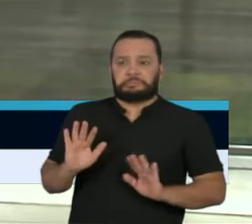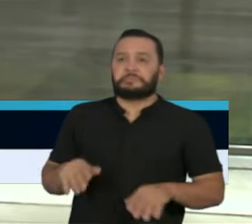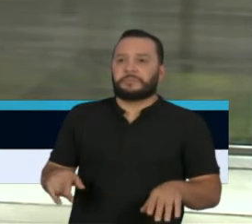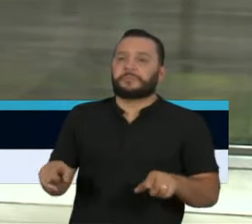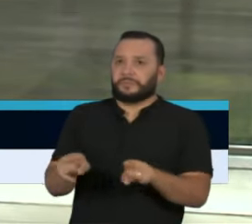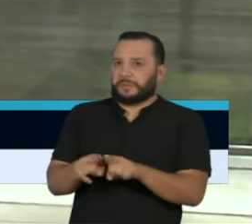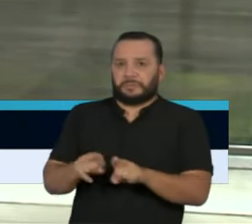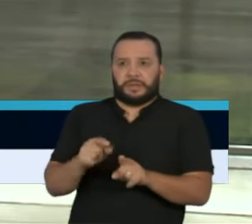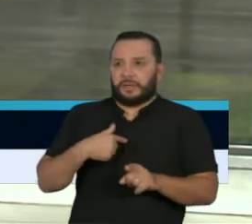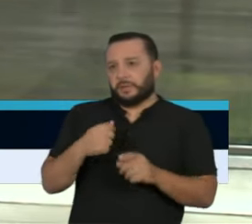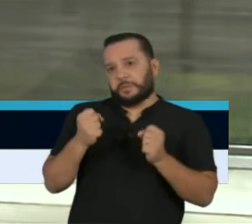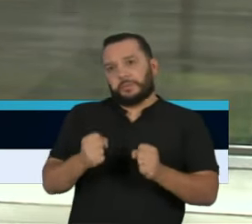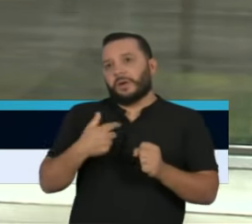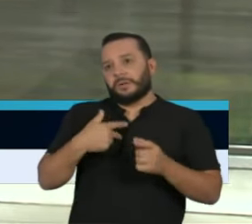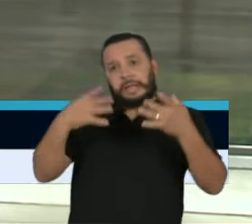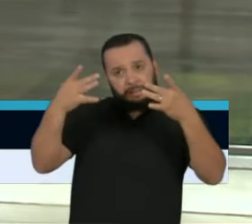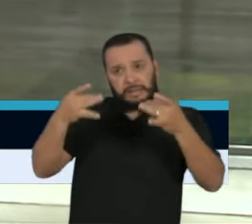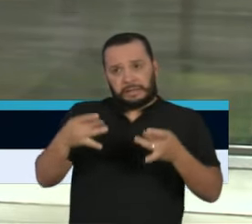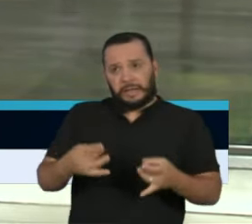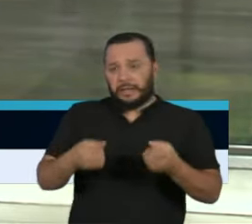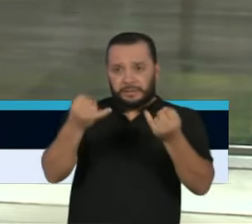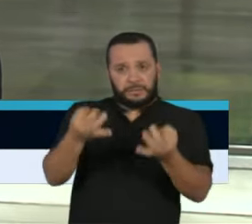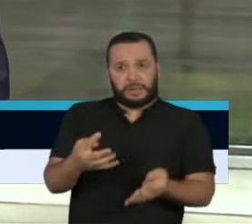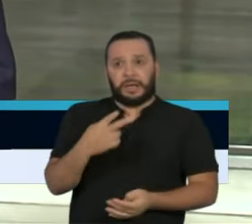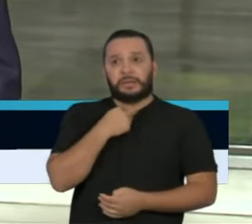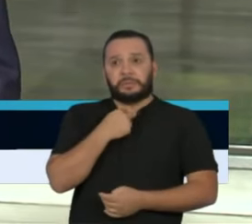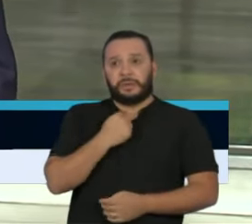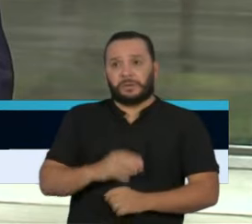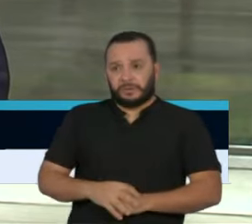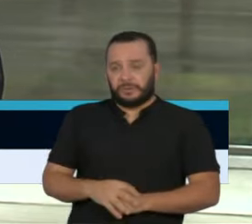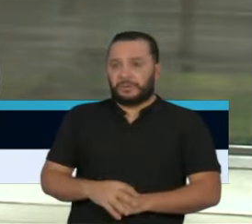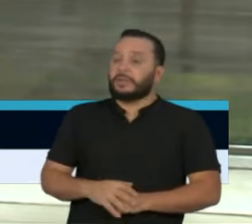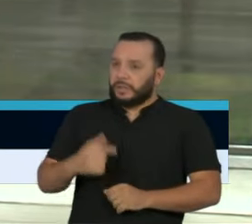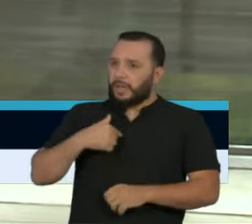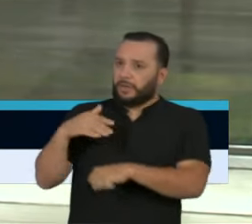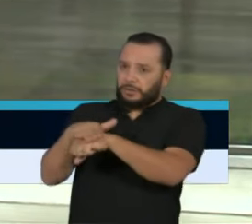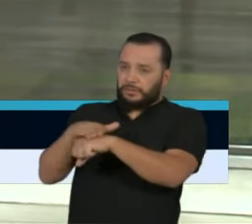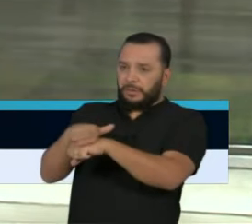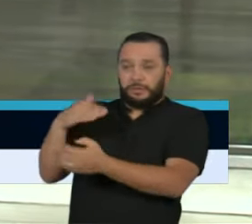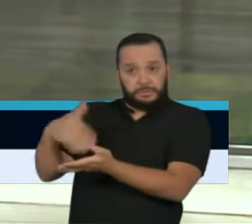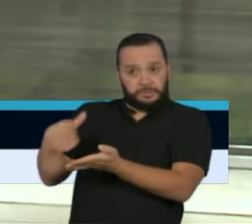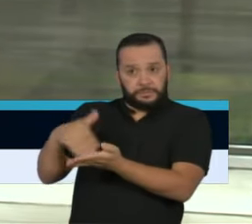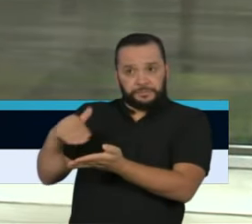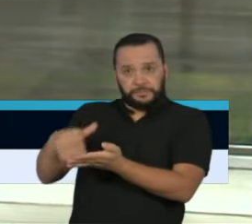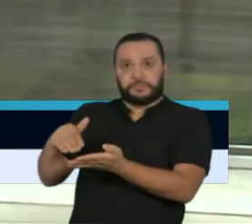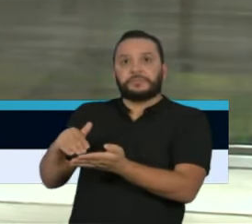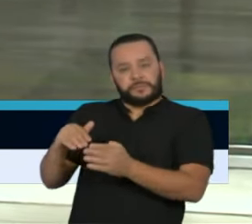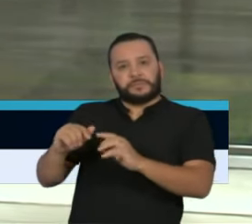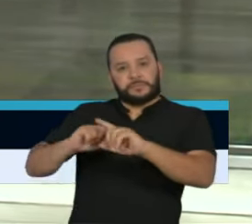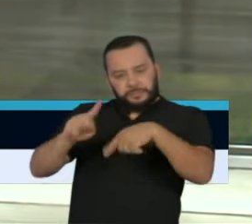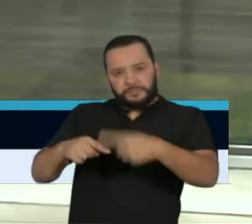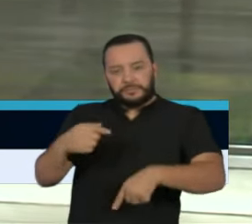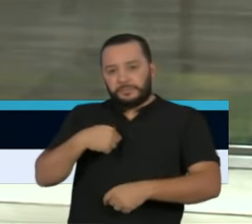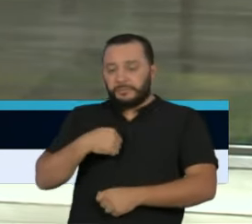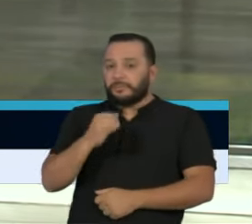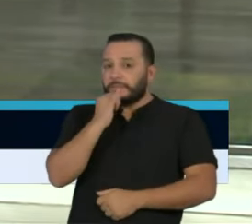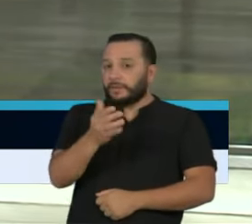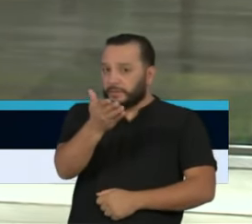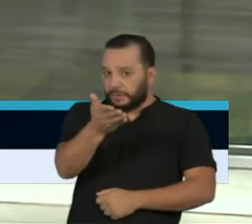aqui dar nenhuma informação. Vou falar com o secretário e, na sequência, para que